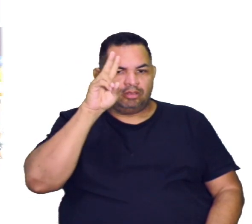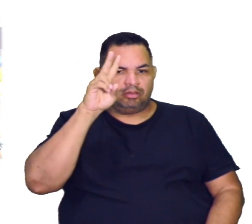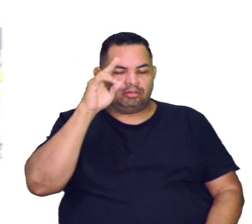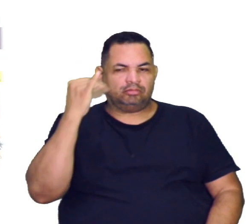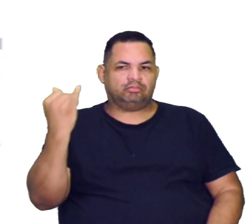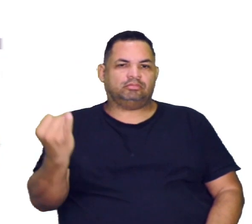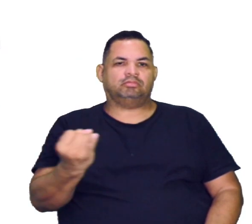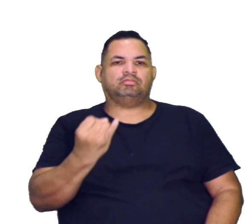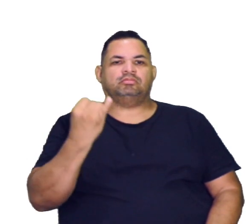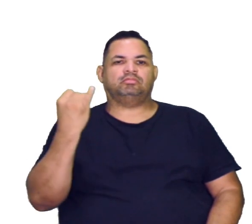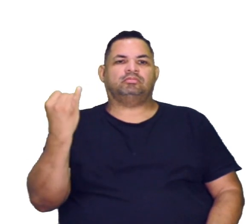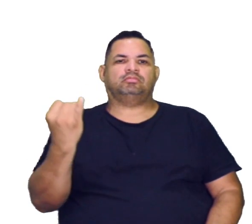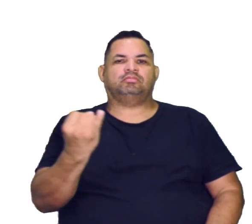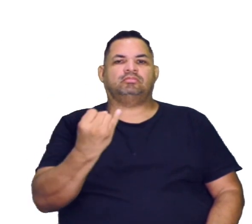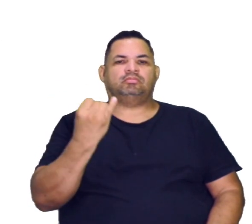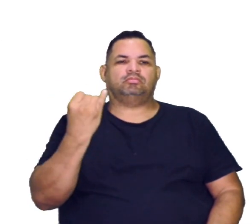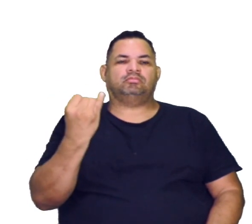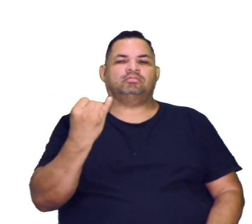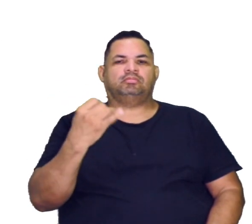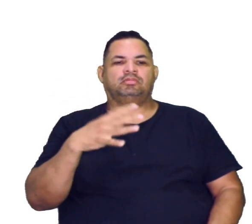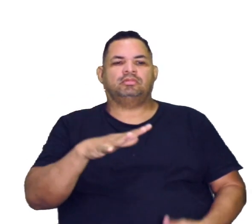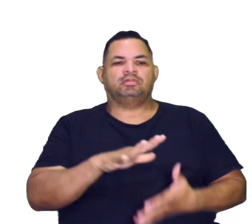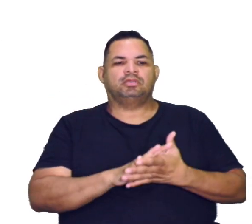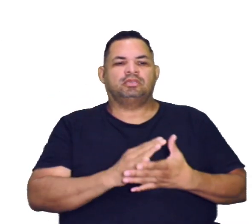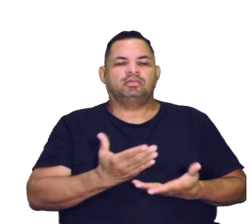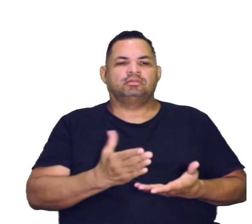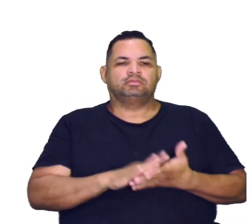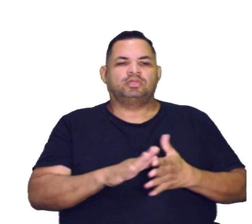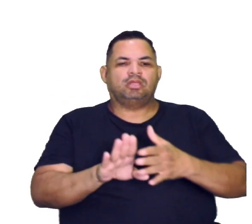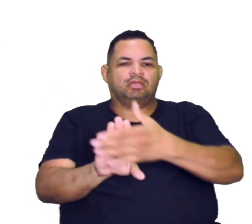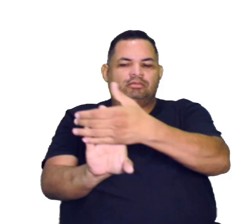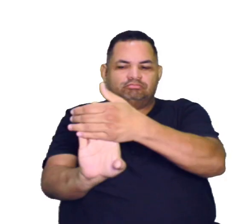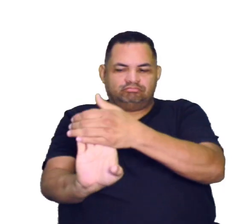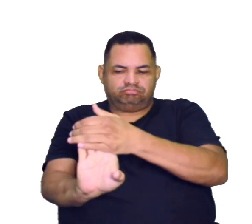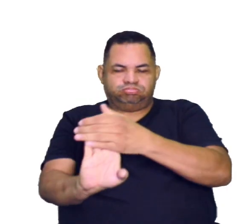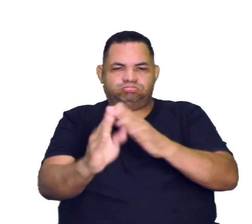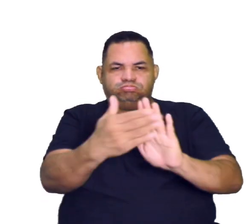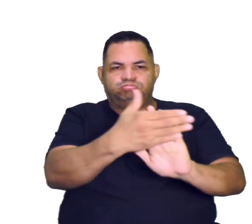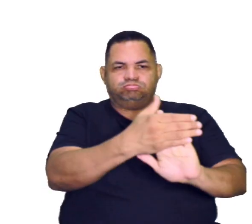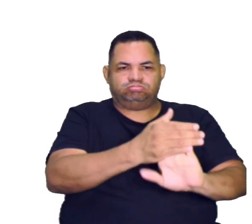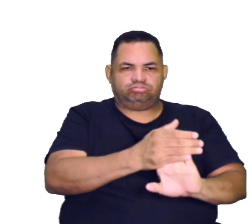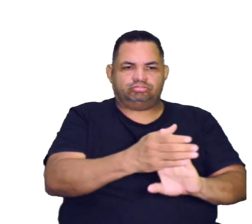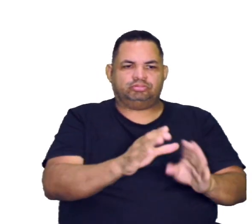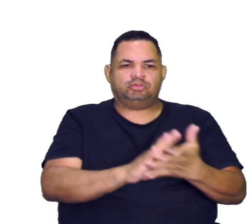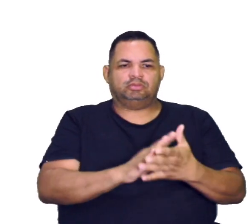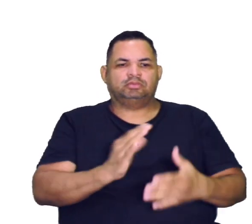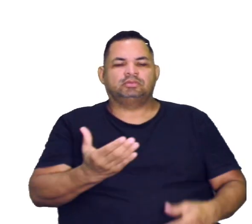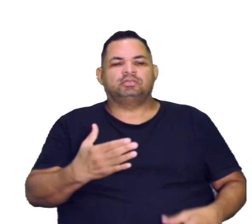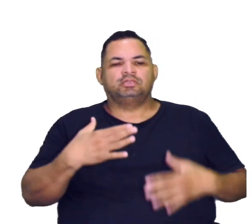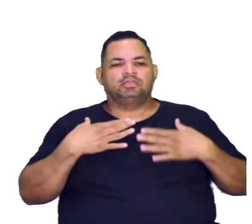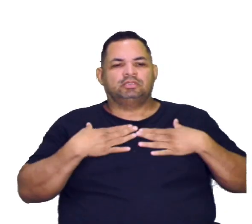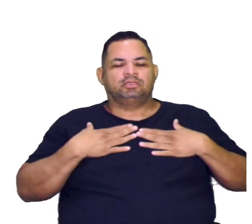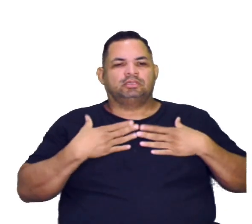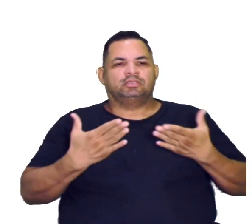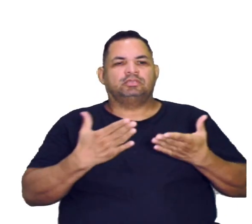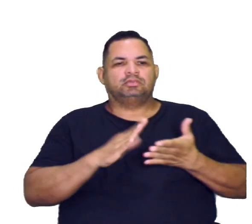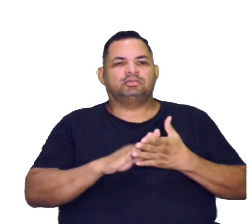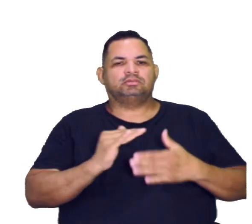a importância do aquecimento e do alongamento. O que o aquecimento vai fazer? Ele vai